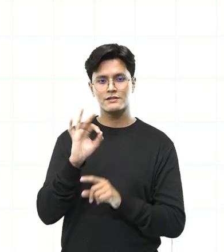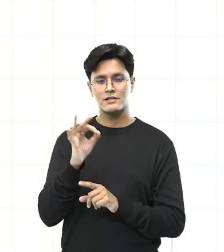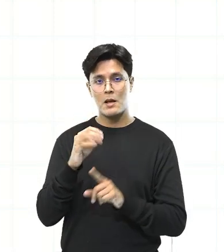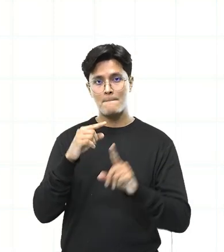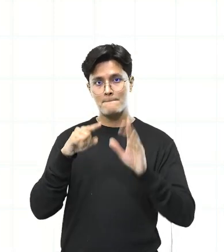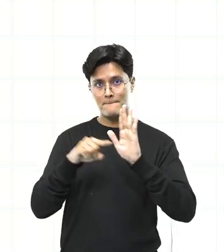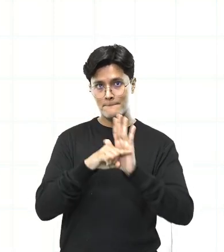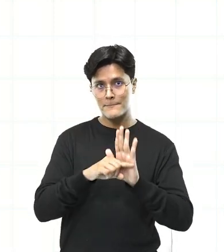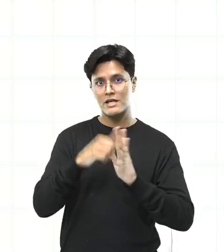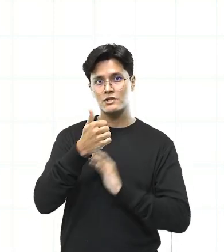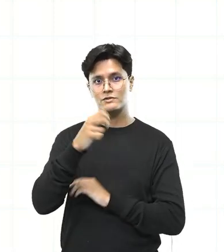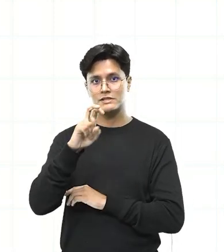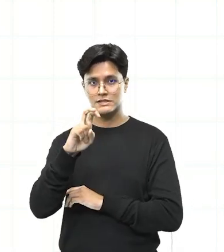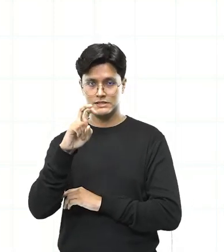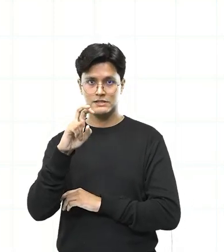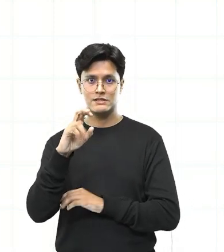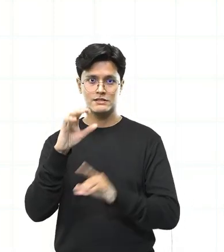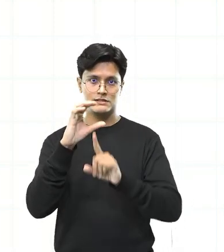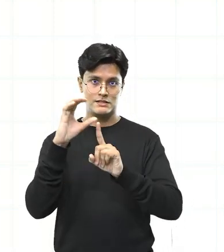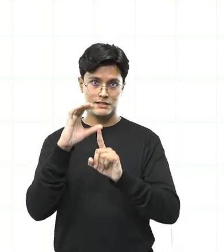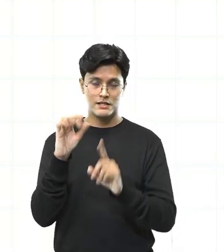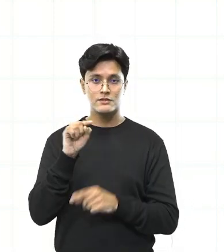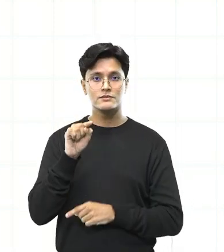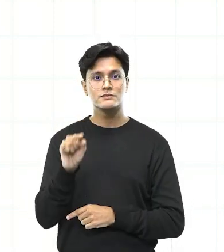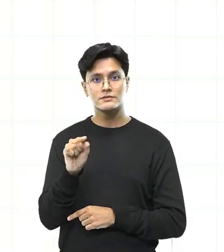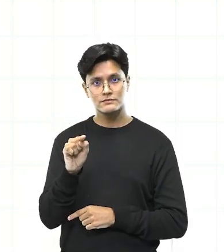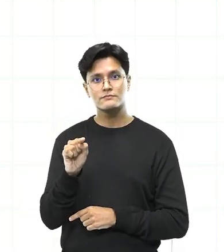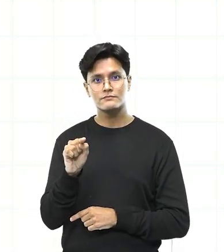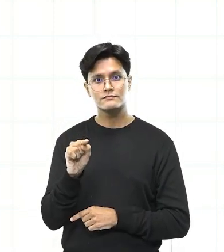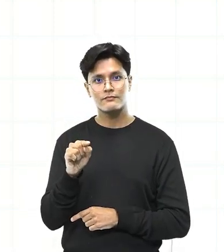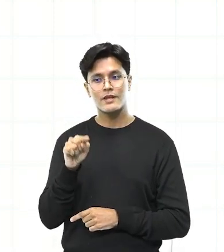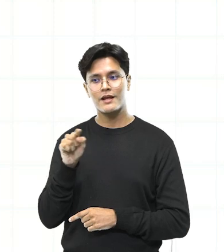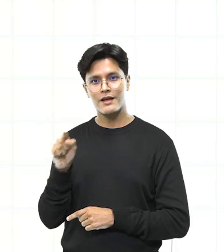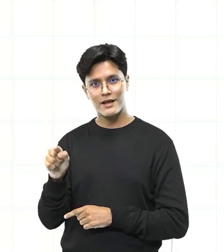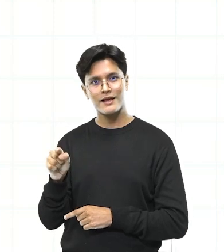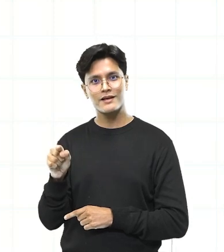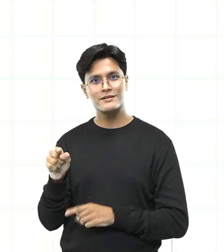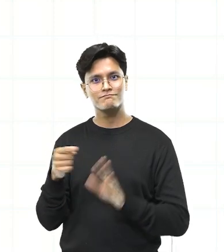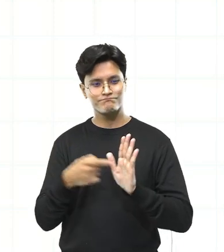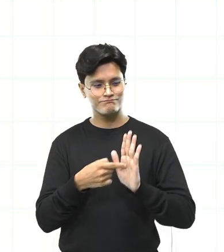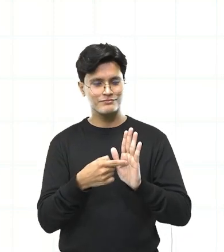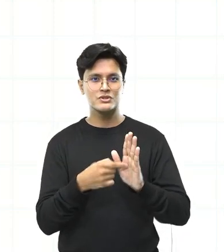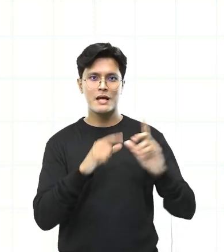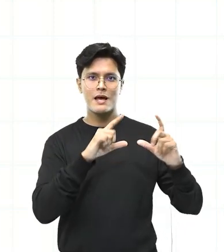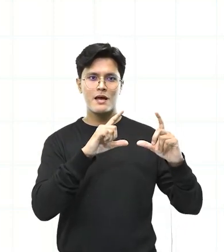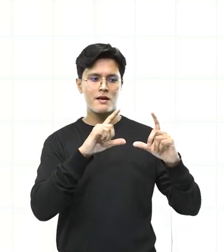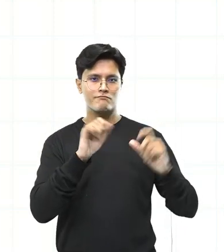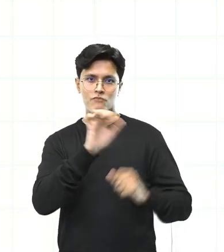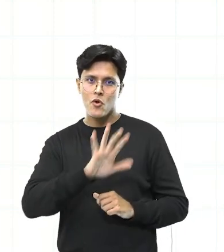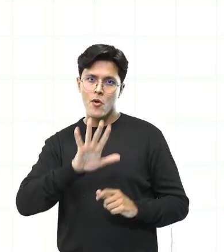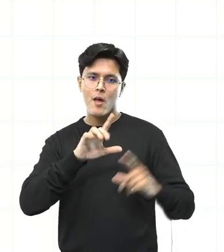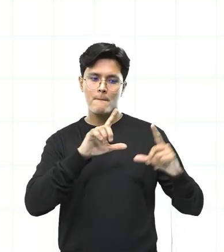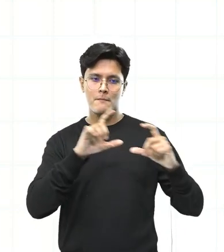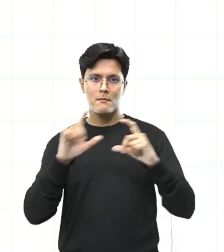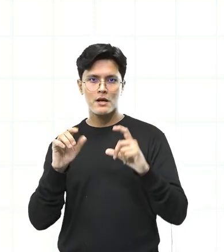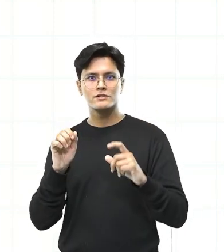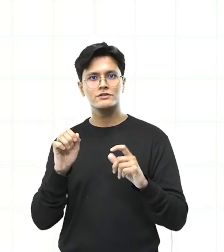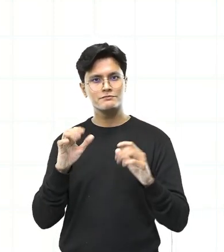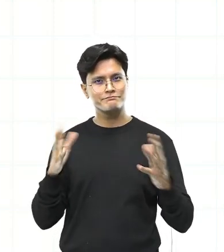chegava a menos 15 graus Celsius. Na bagagem, trouxe imagens impressionantes e